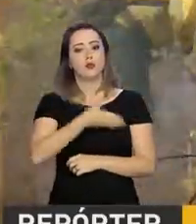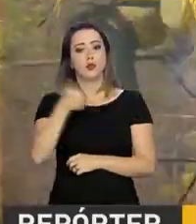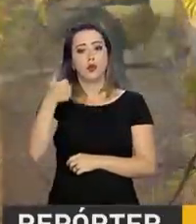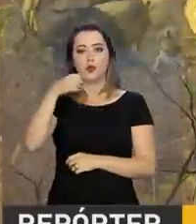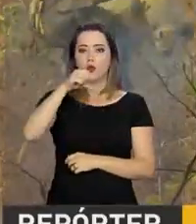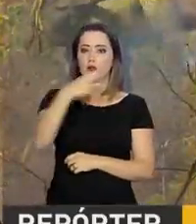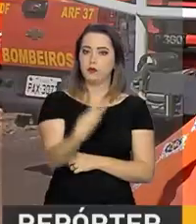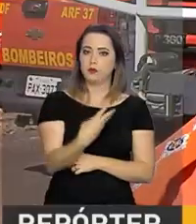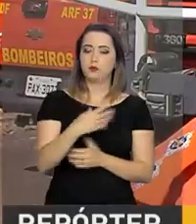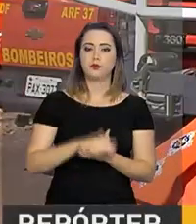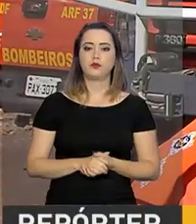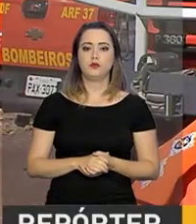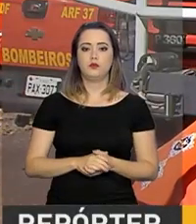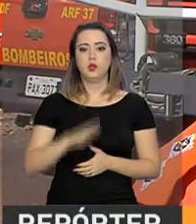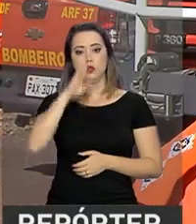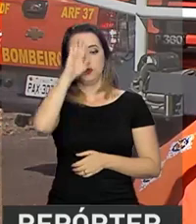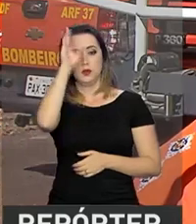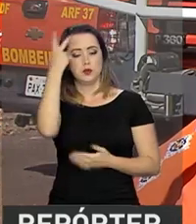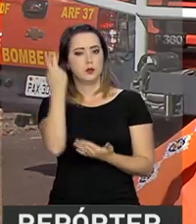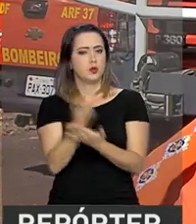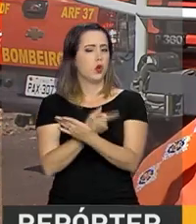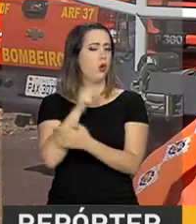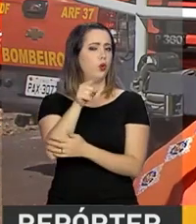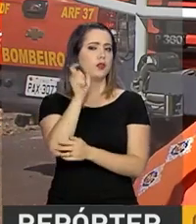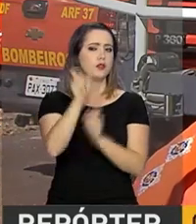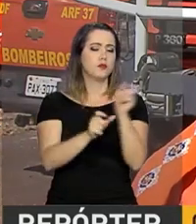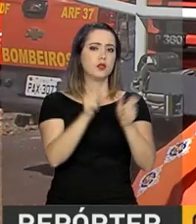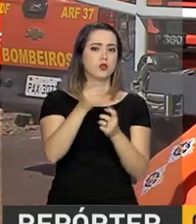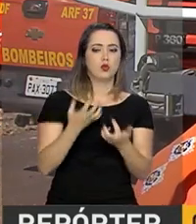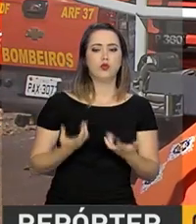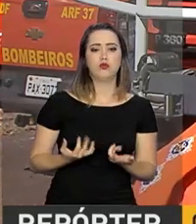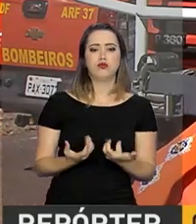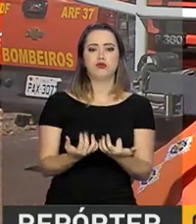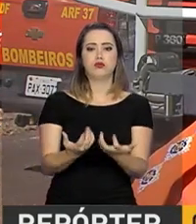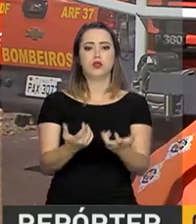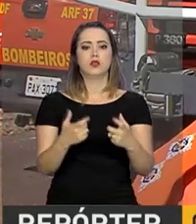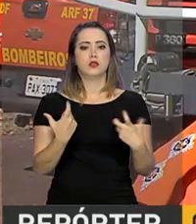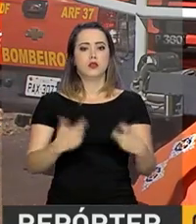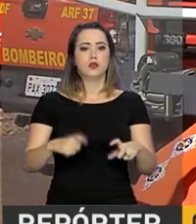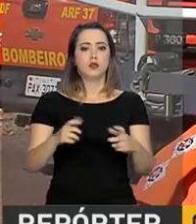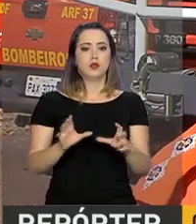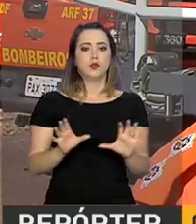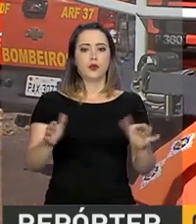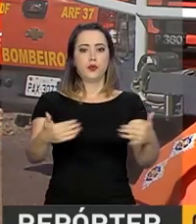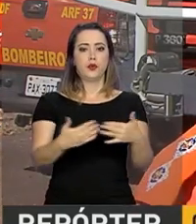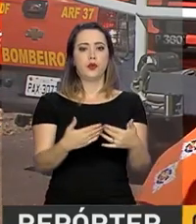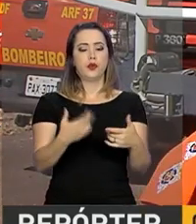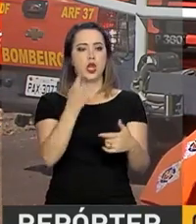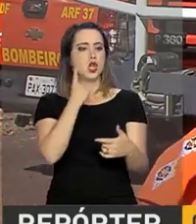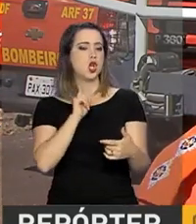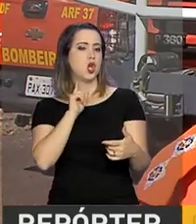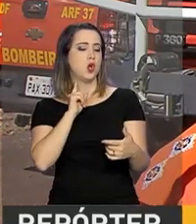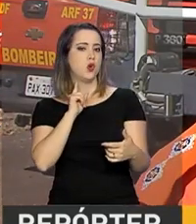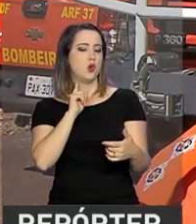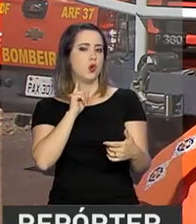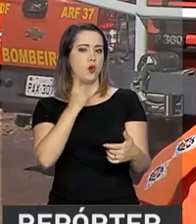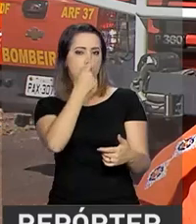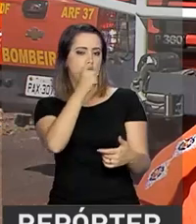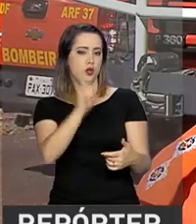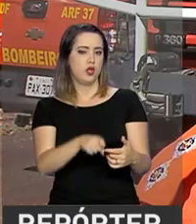193. Principalmente ocorre quando as pessoas colocam fogo em túlio, em podas de árvore,